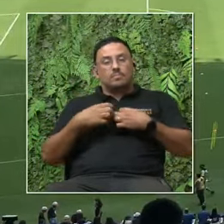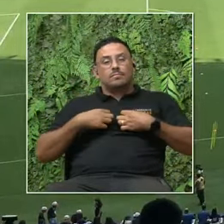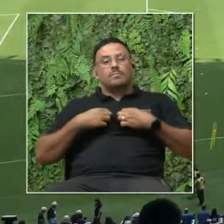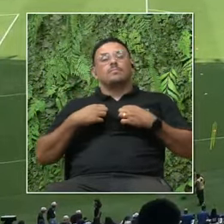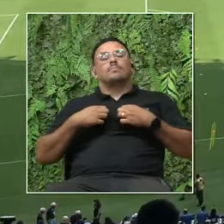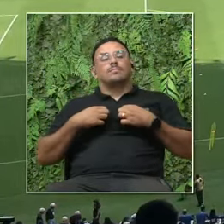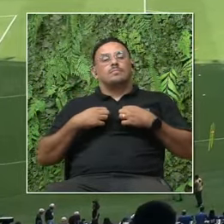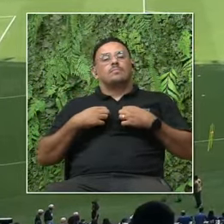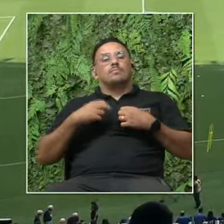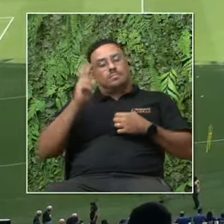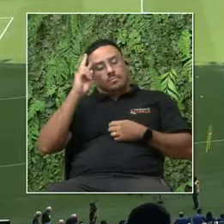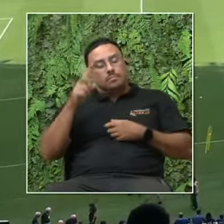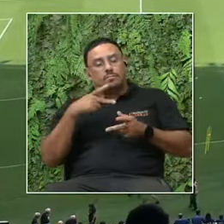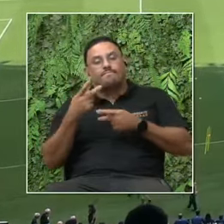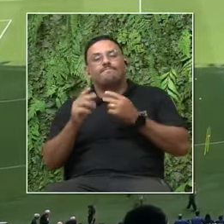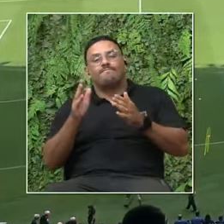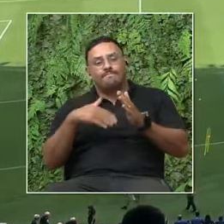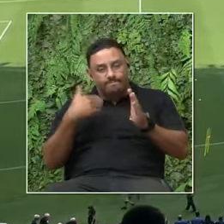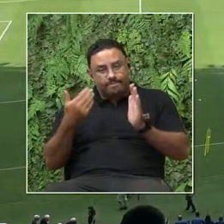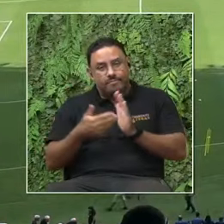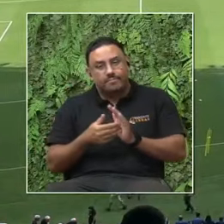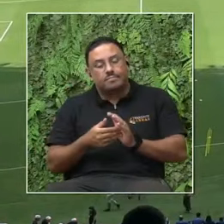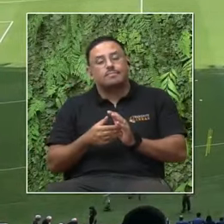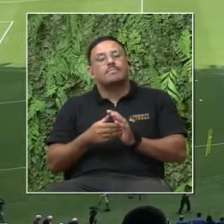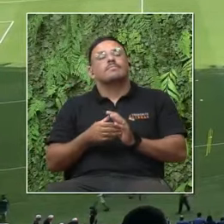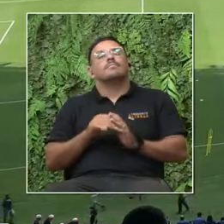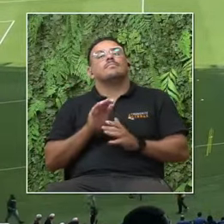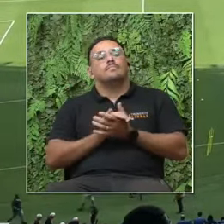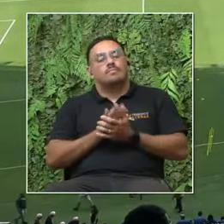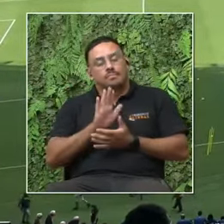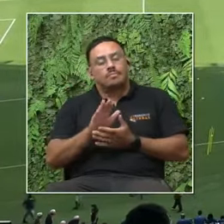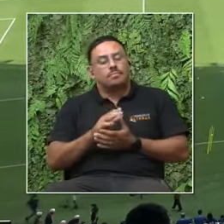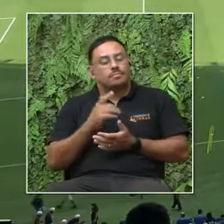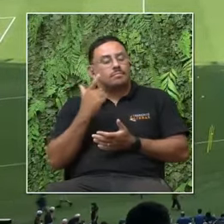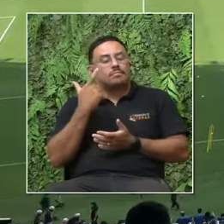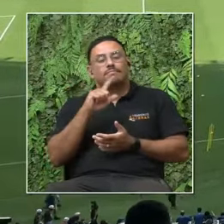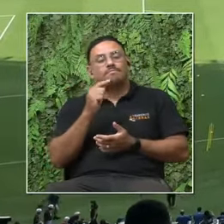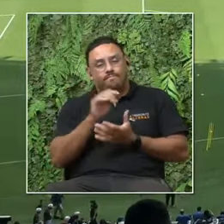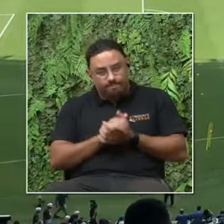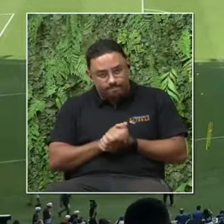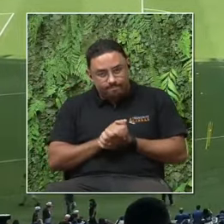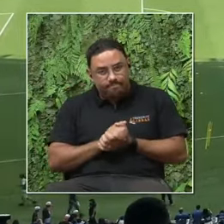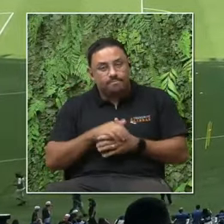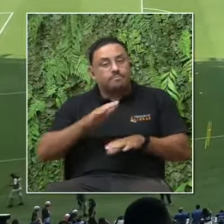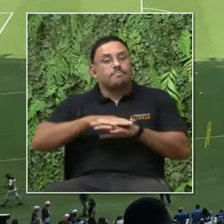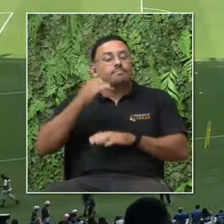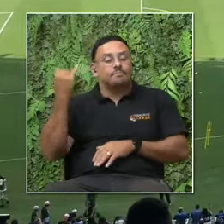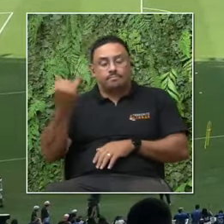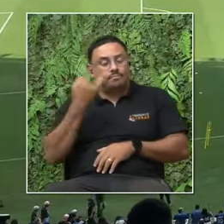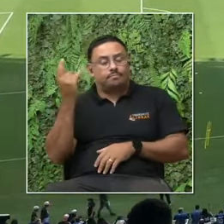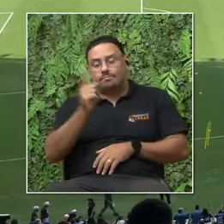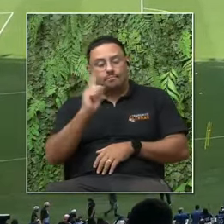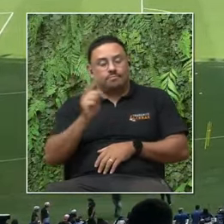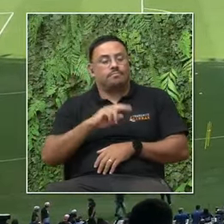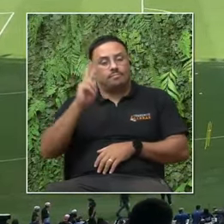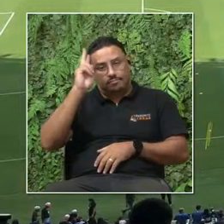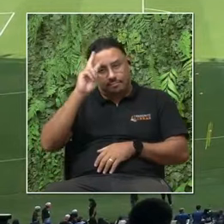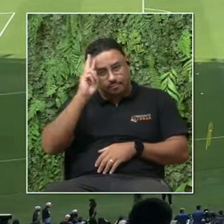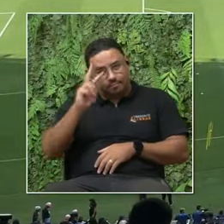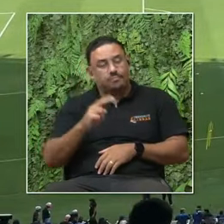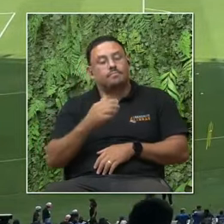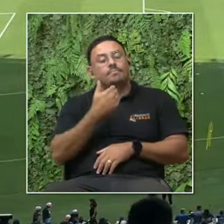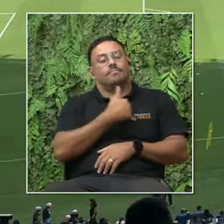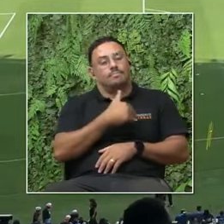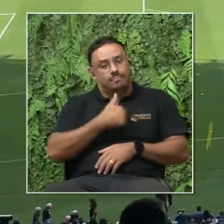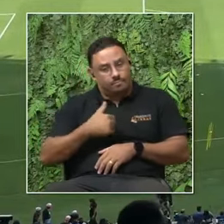história e aí eu falo de todos da história inteira mas não quer dizer que tenha sido o mais importante da história do Atlético